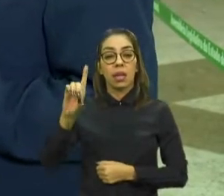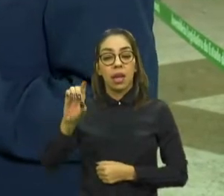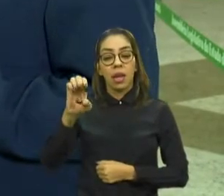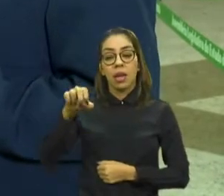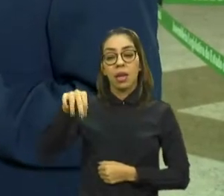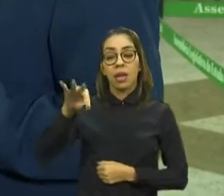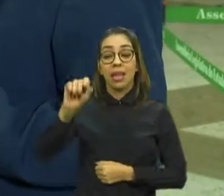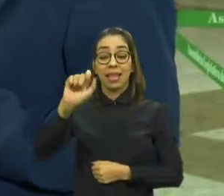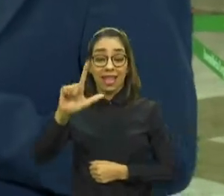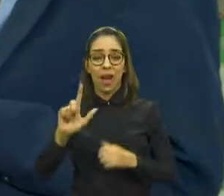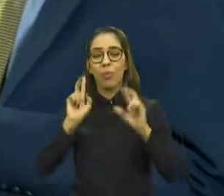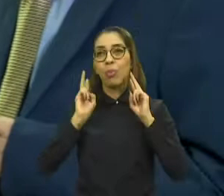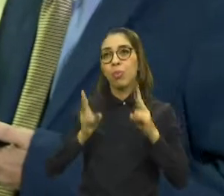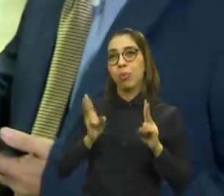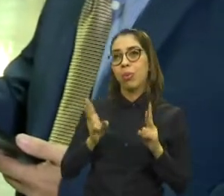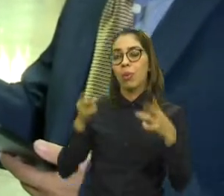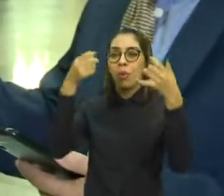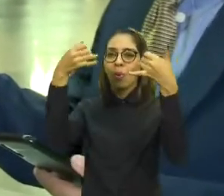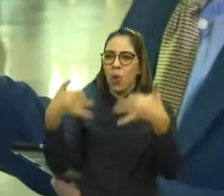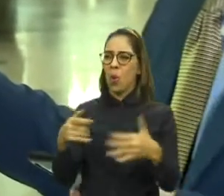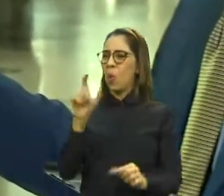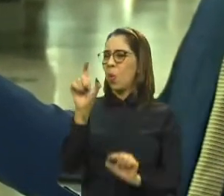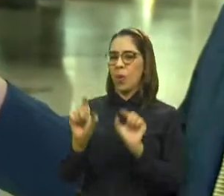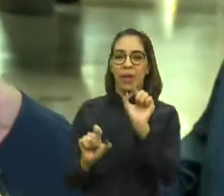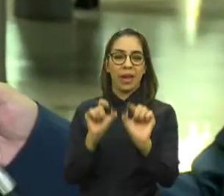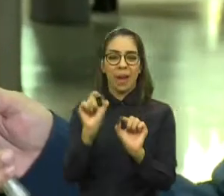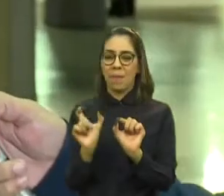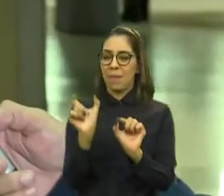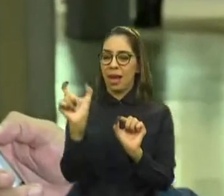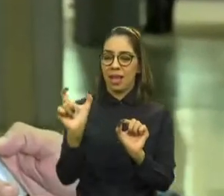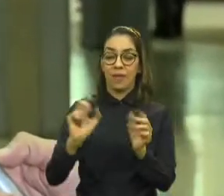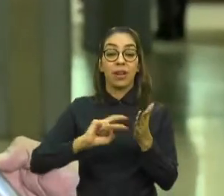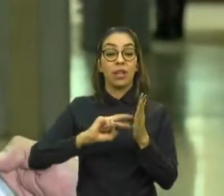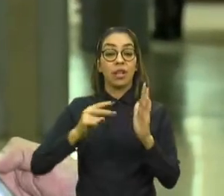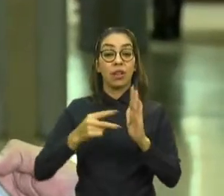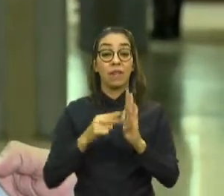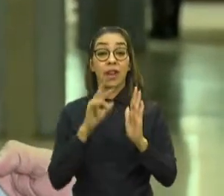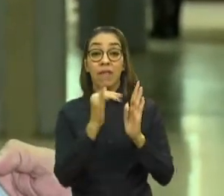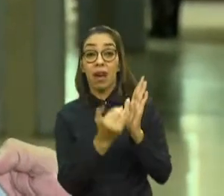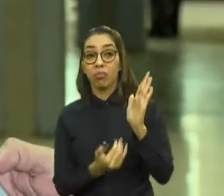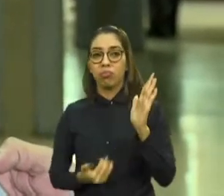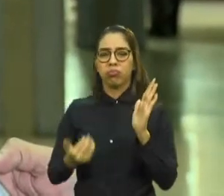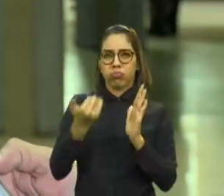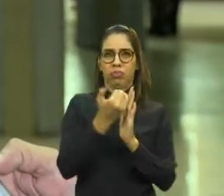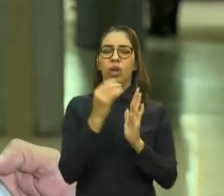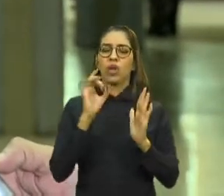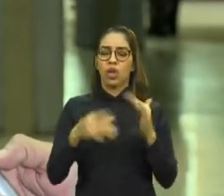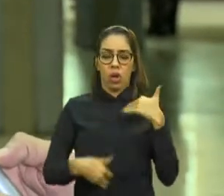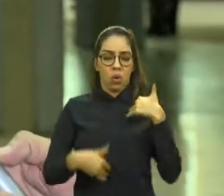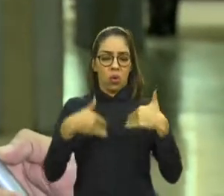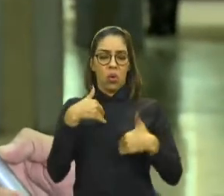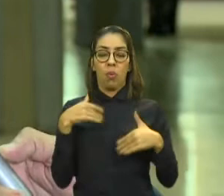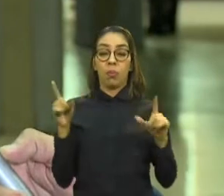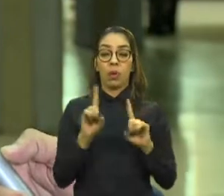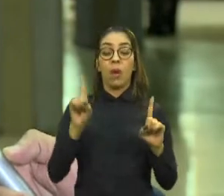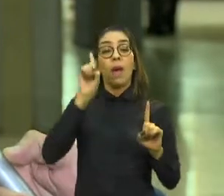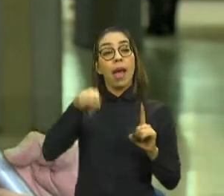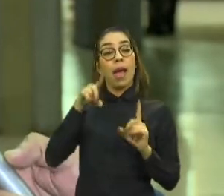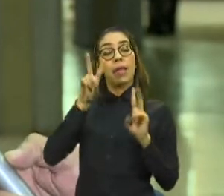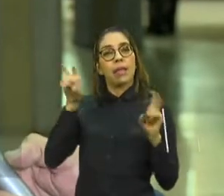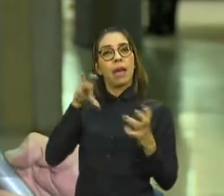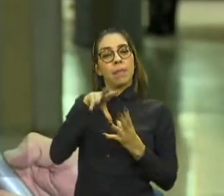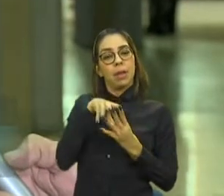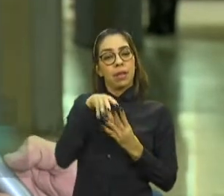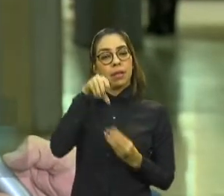tem essa dúvida, né, do que é transcendental. É tudo que transcende a matéria, ou seja, tudo que fala sobre espiritualidade, sobre